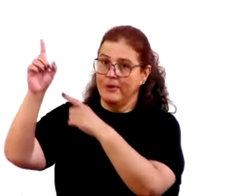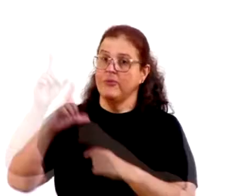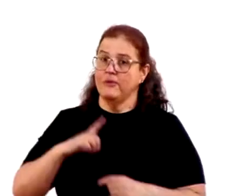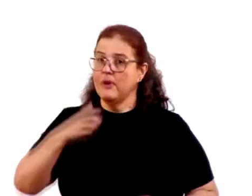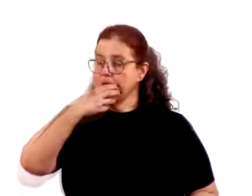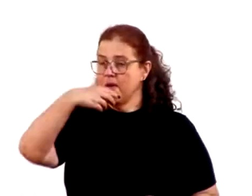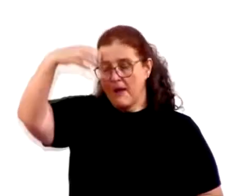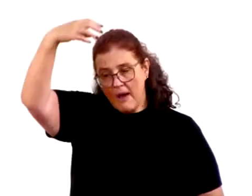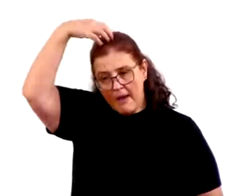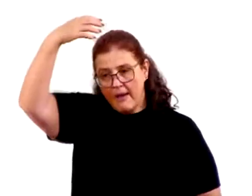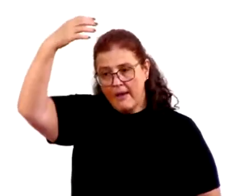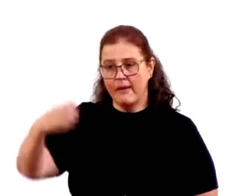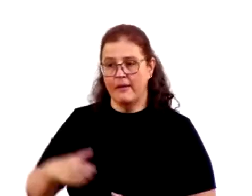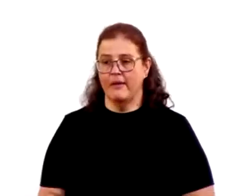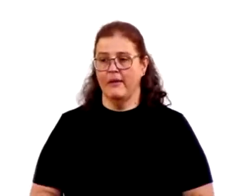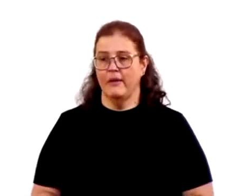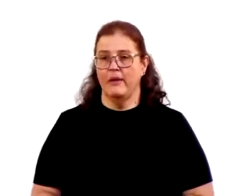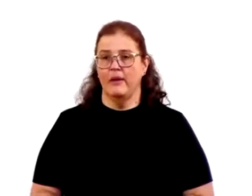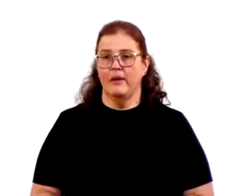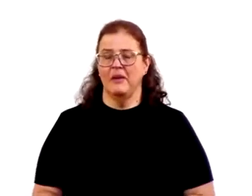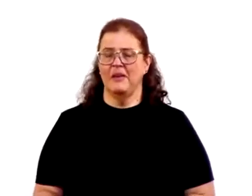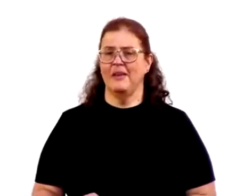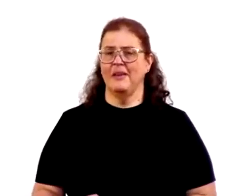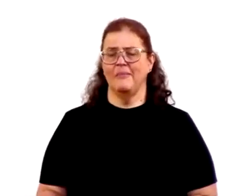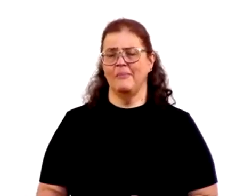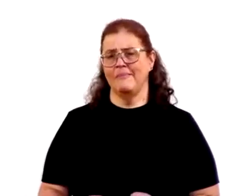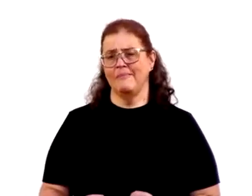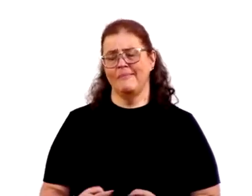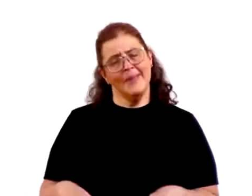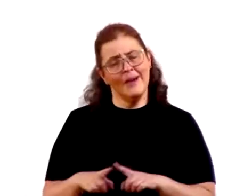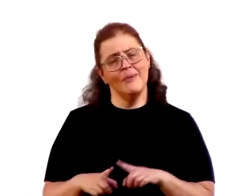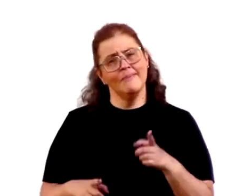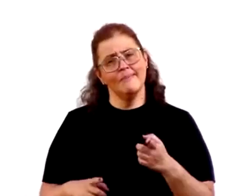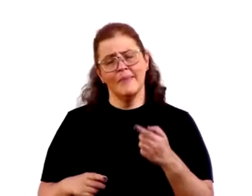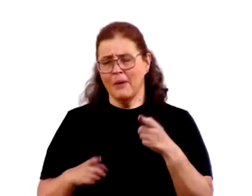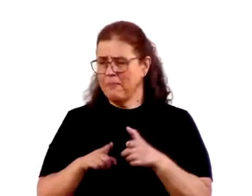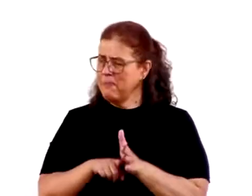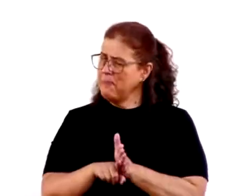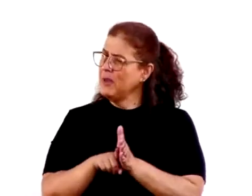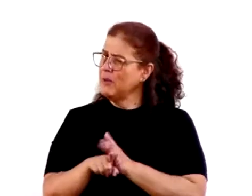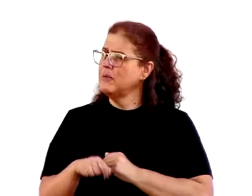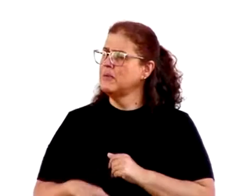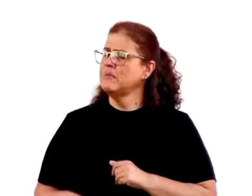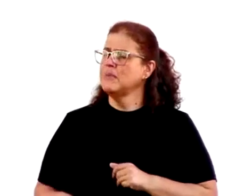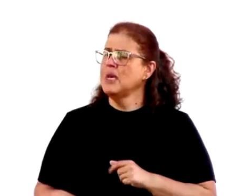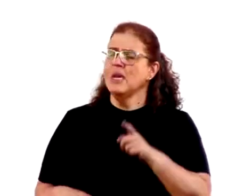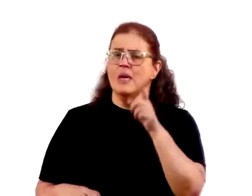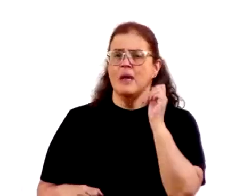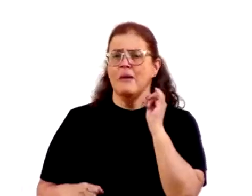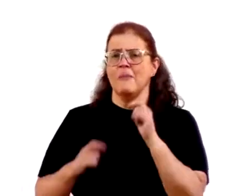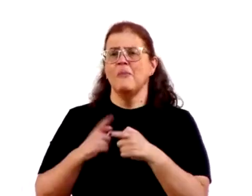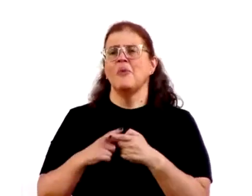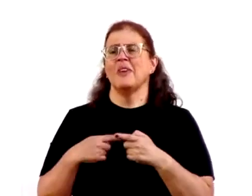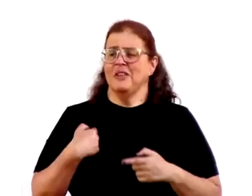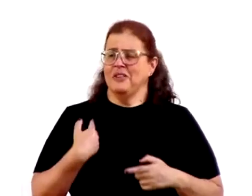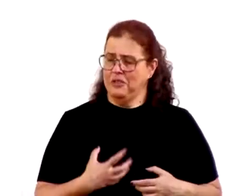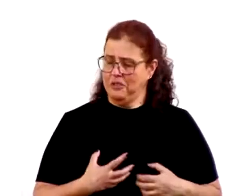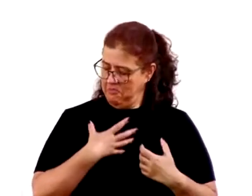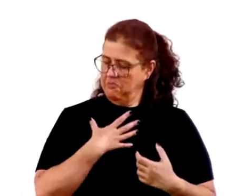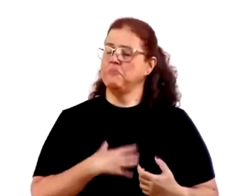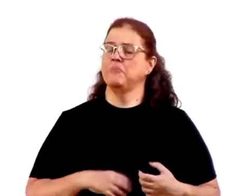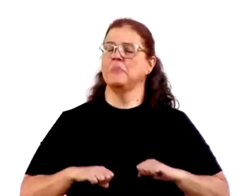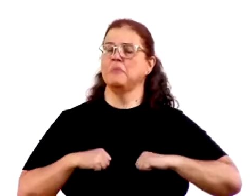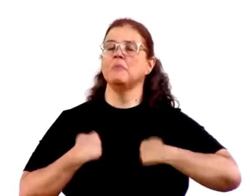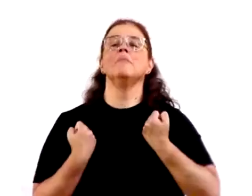tão senhor de si, ou senhor de nós? Por que a gente governa tanto? Por que a gente